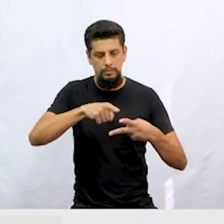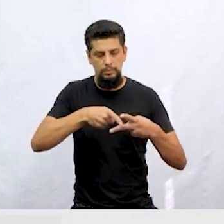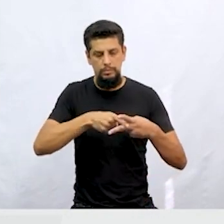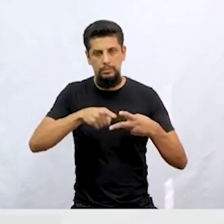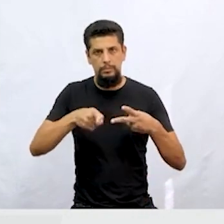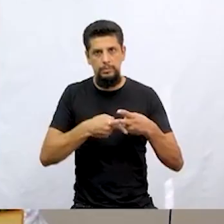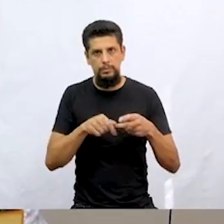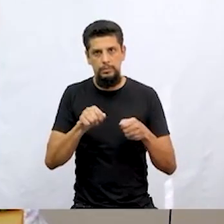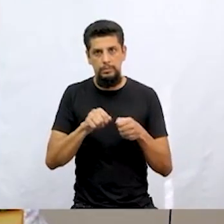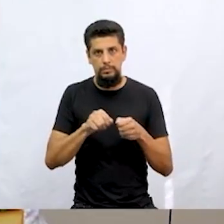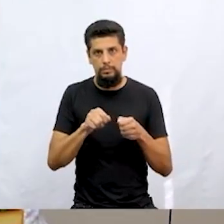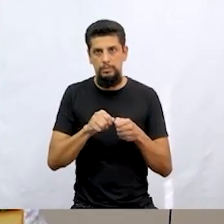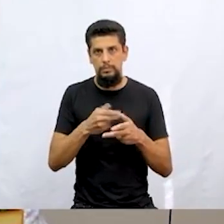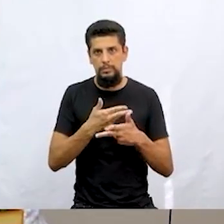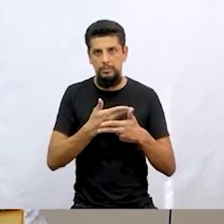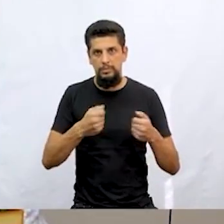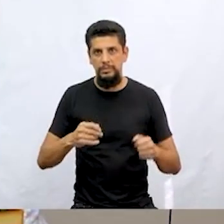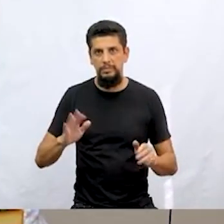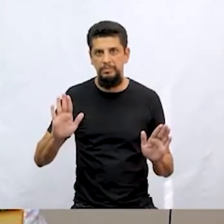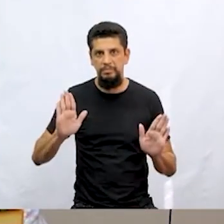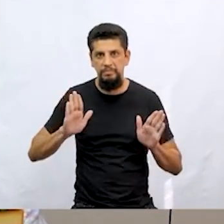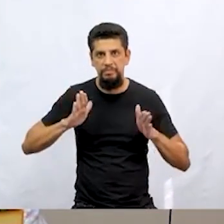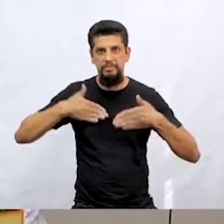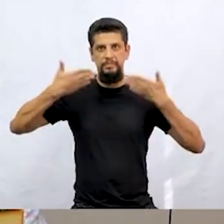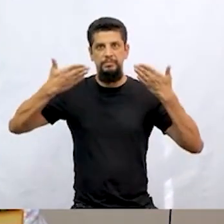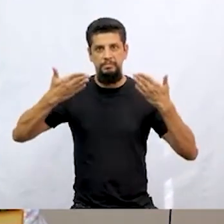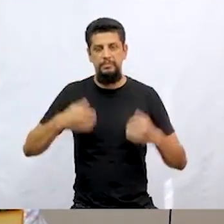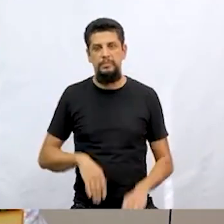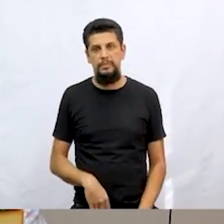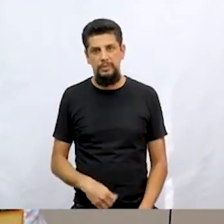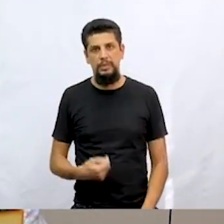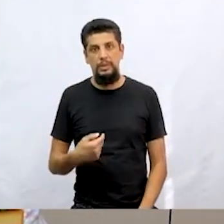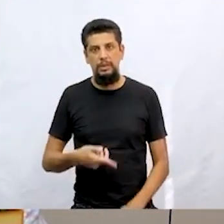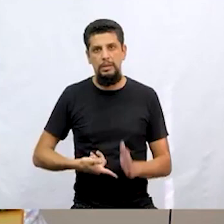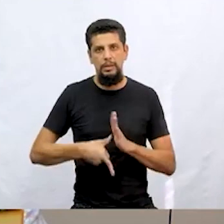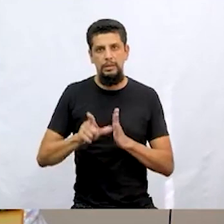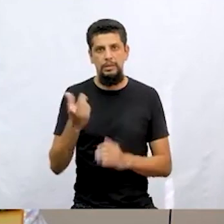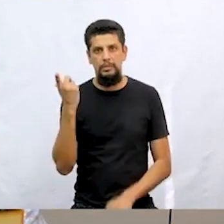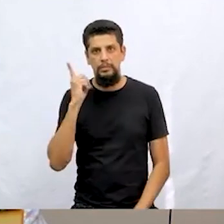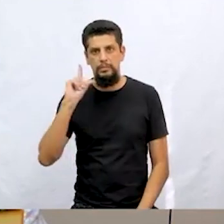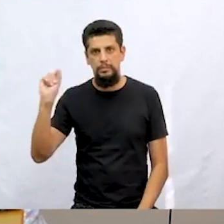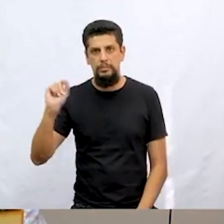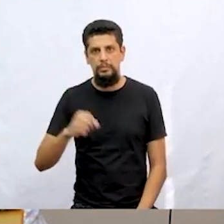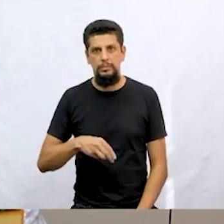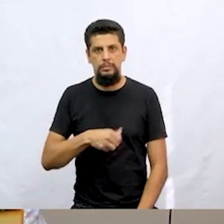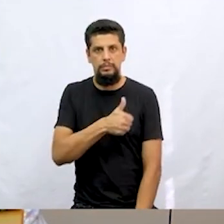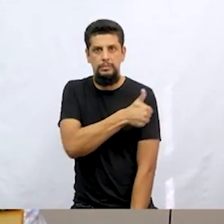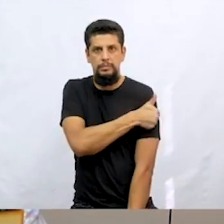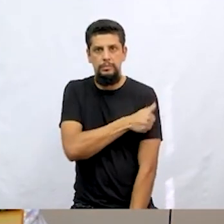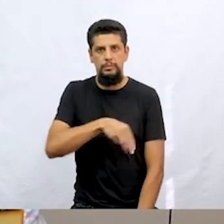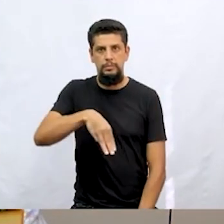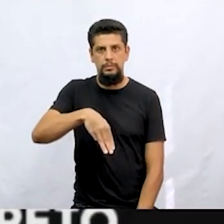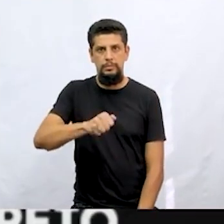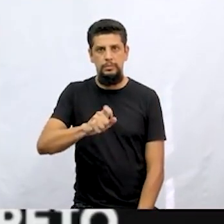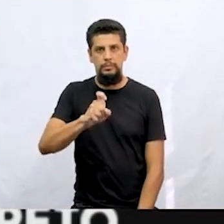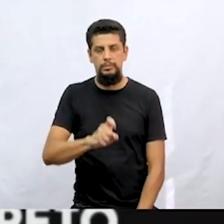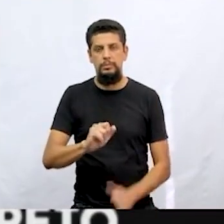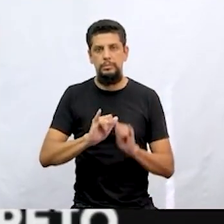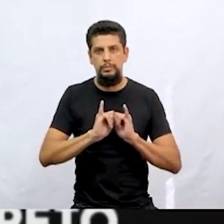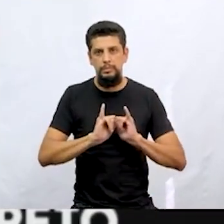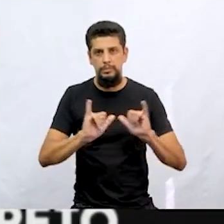vamos construir uma coisa que vai ser surpresa. Ok. E antes de irmos embora, o Max tem um recado. Vamos